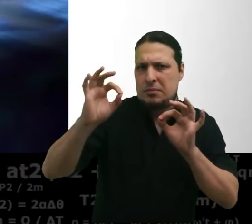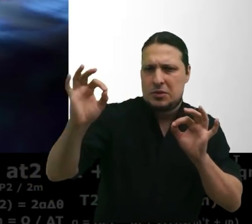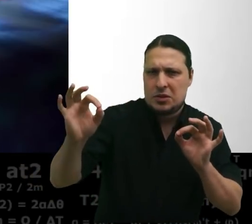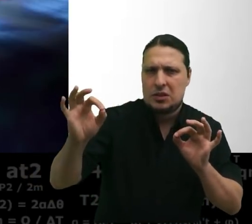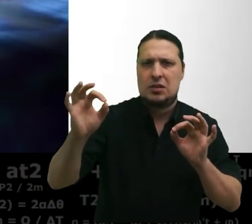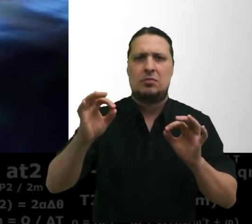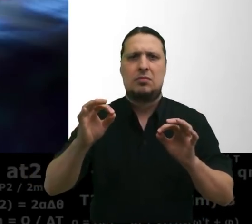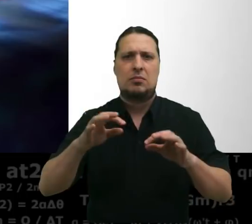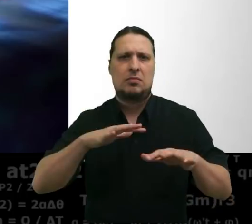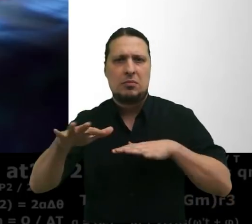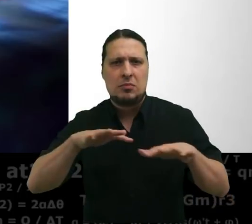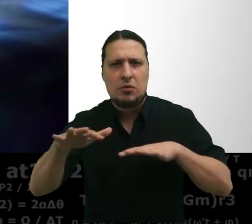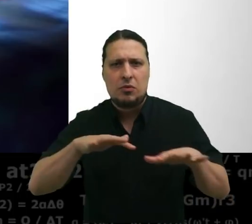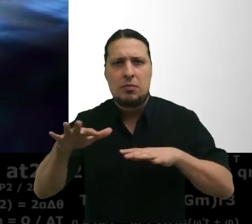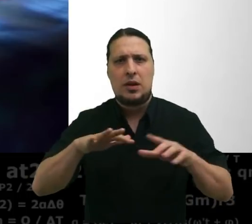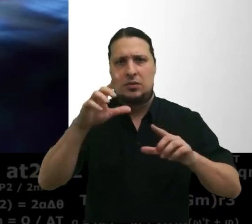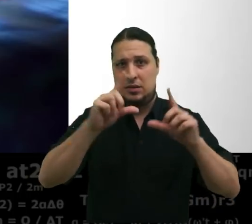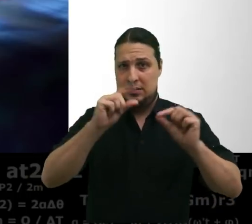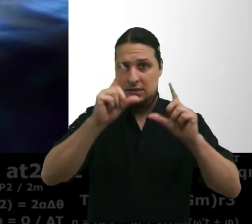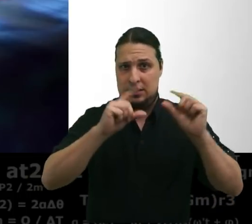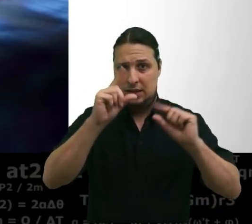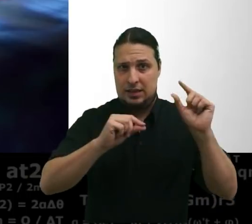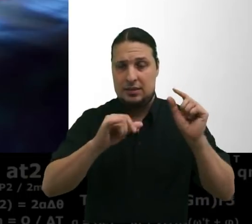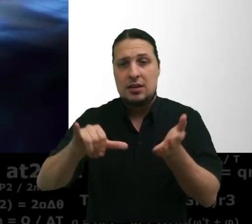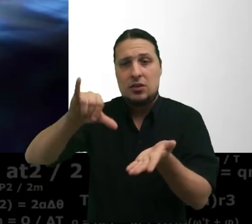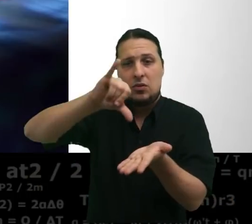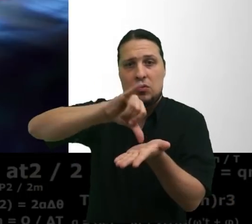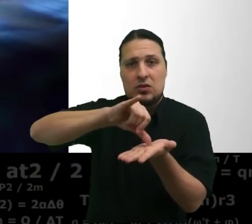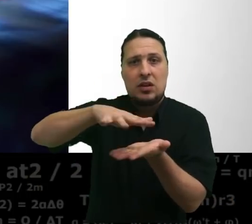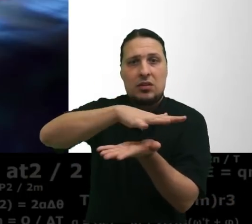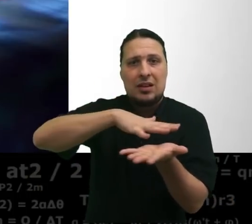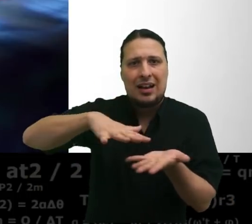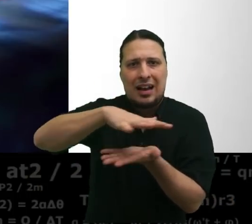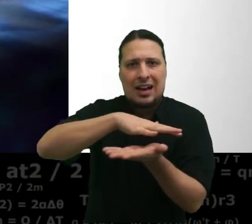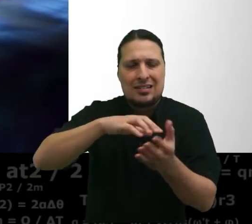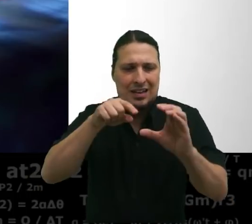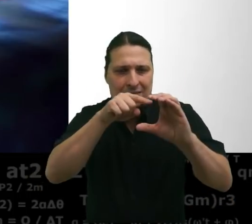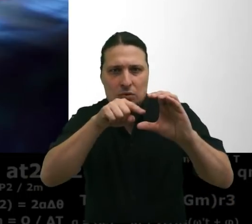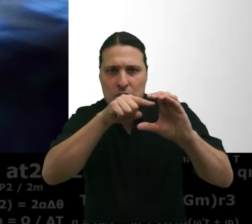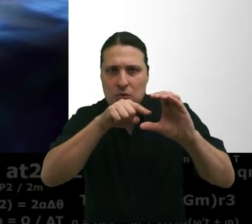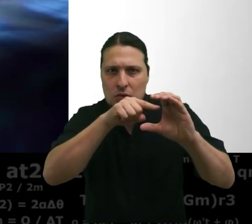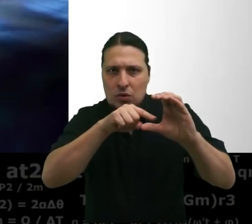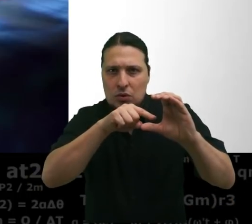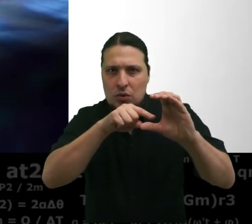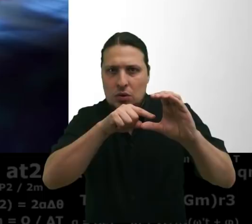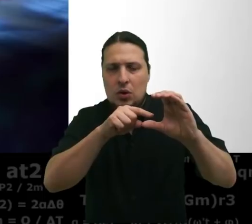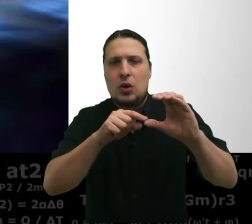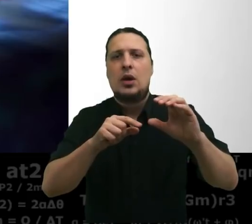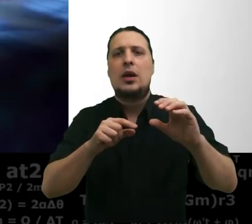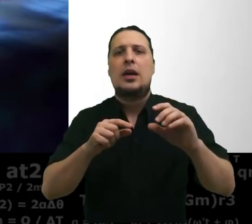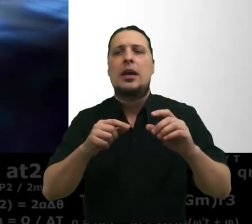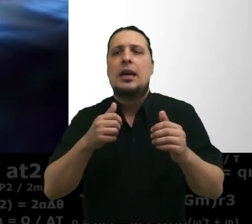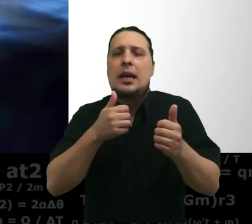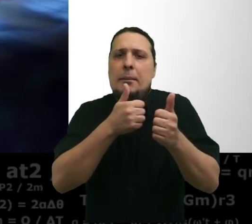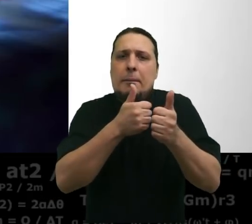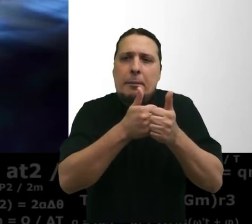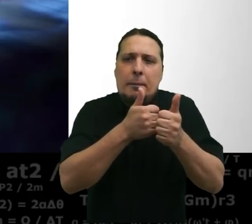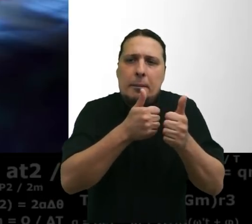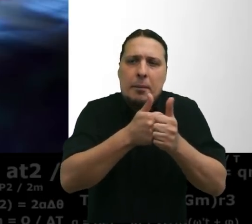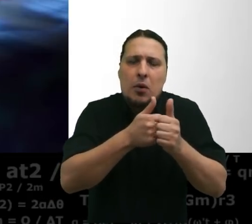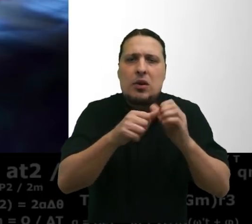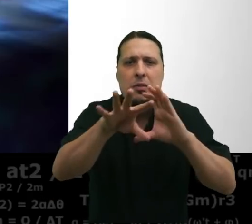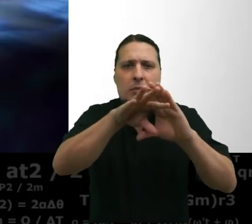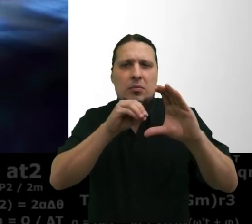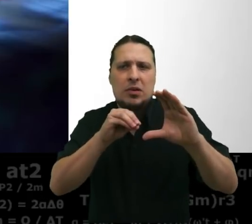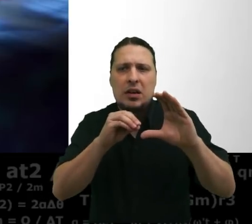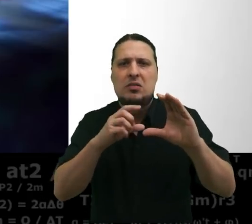Para galáxias próximas, 33 anos-luz é aproximadamente 1 segundo de arco no céu. É muito pequeno, mas